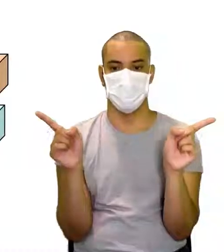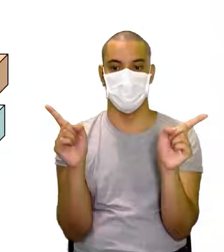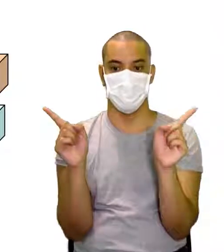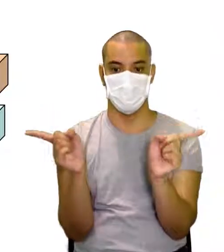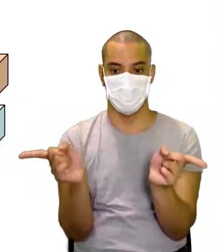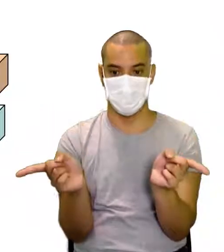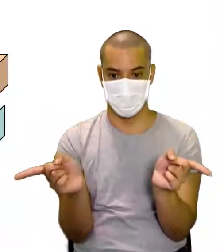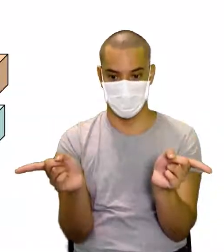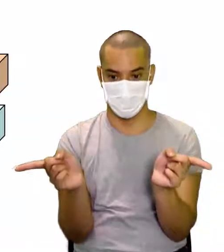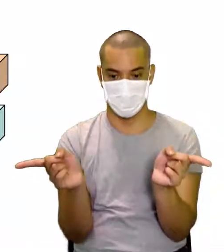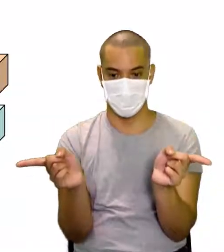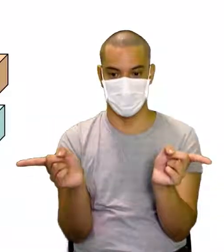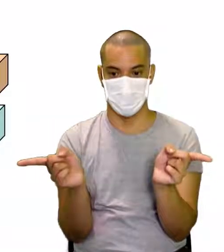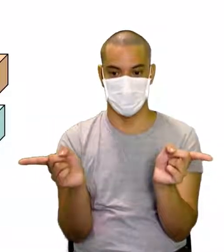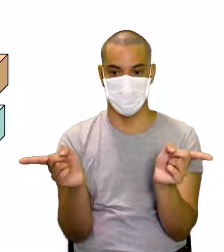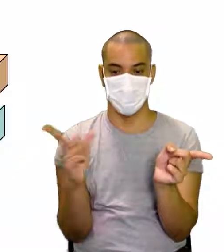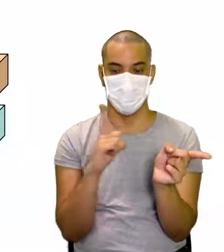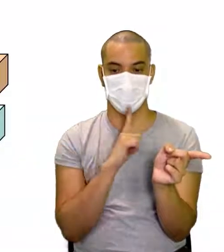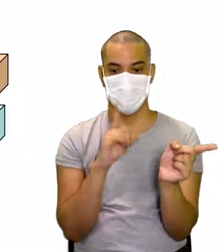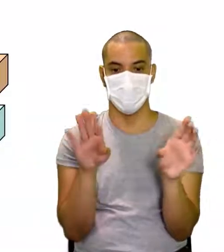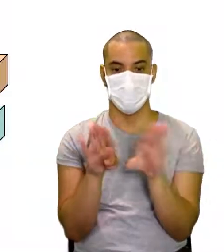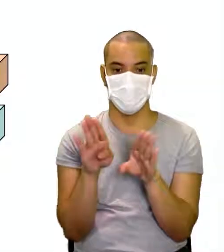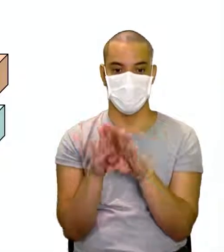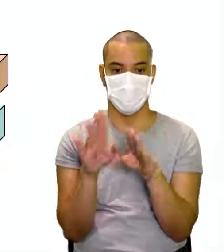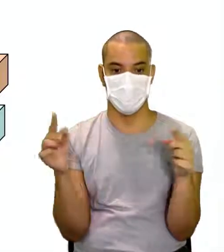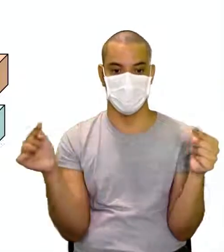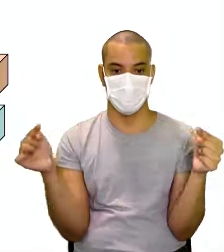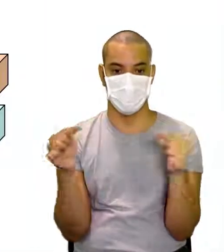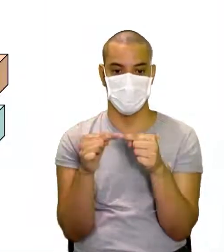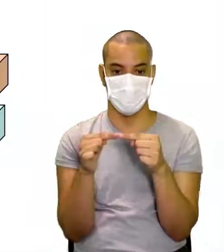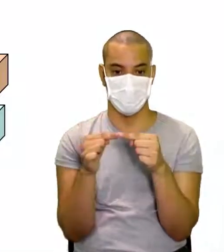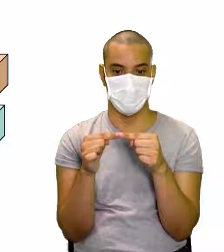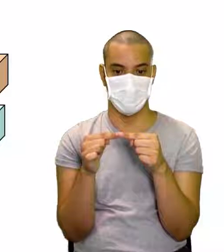E para finalizar, aqui a gente tem atração magnética.